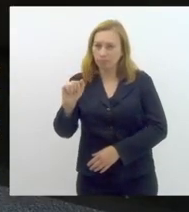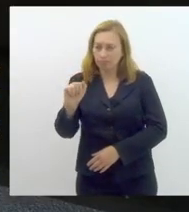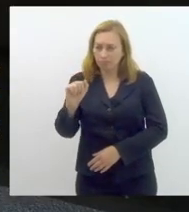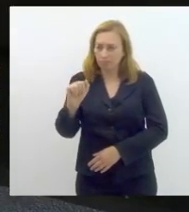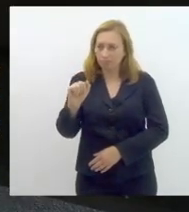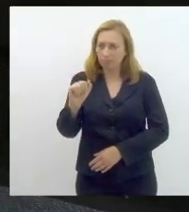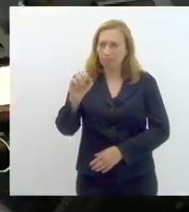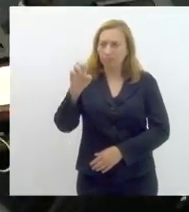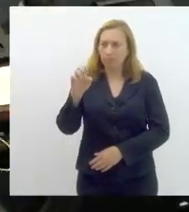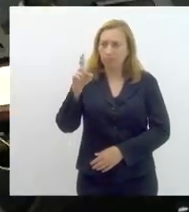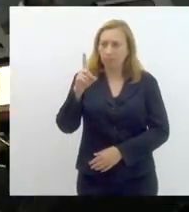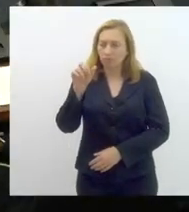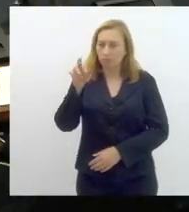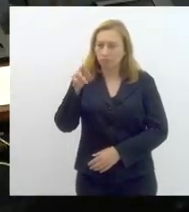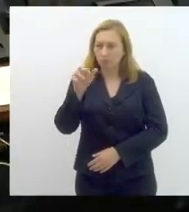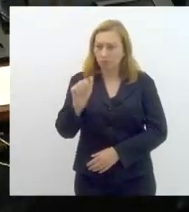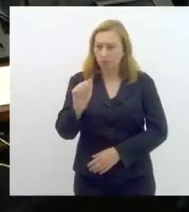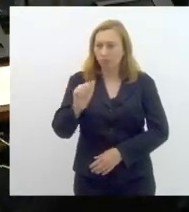Butinhon da Conceição.